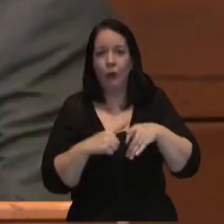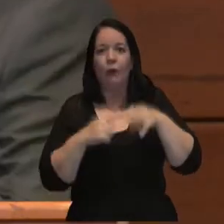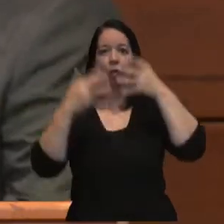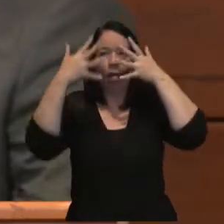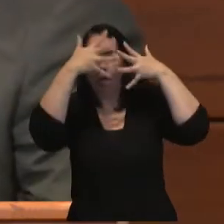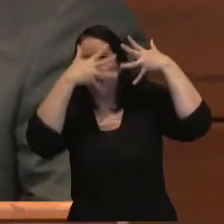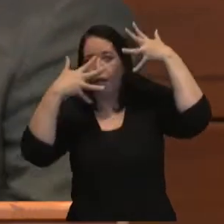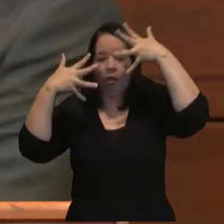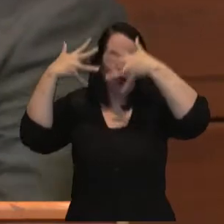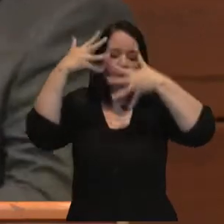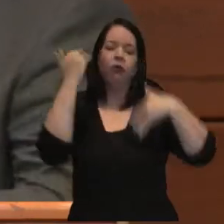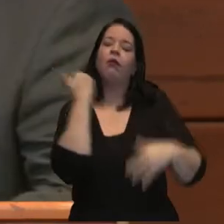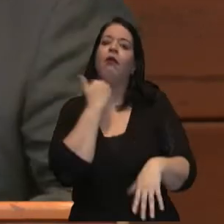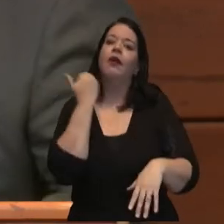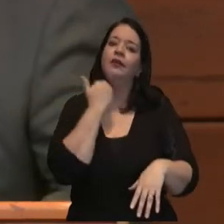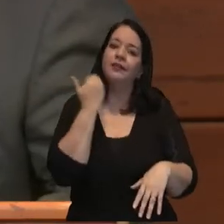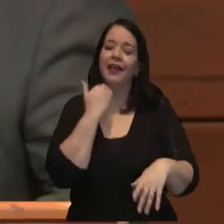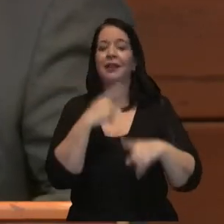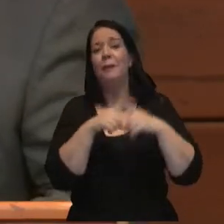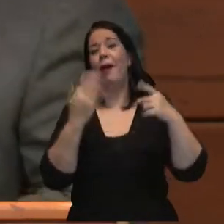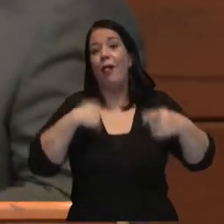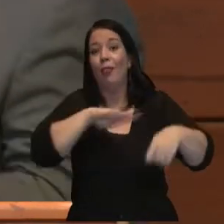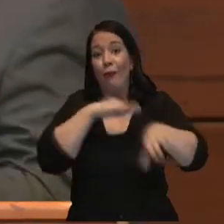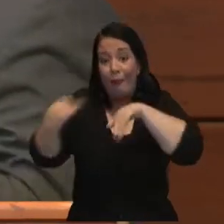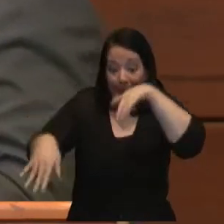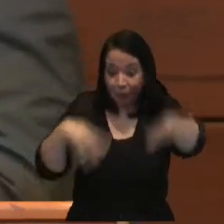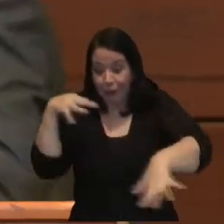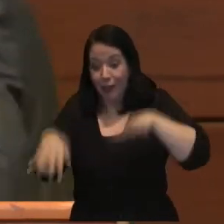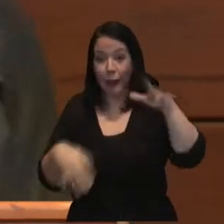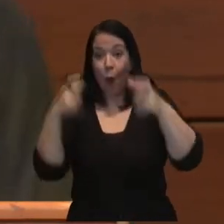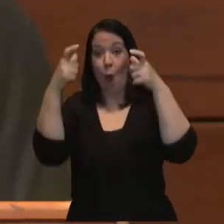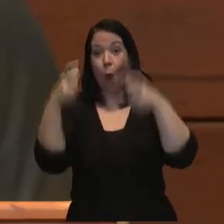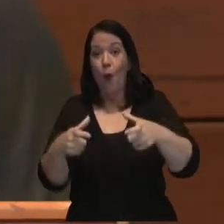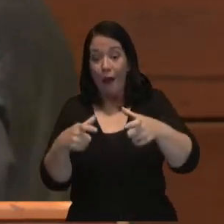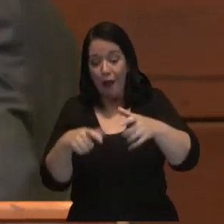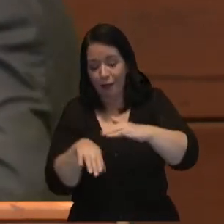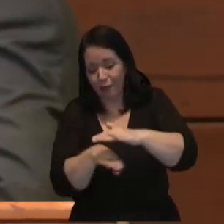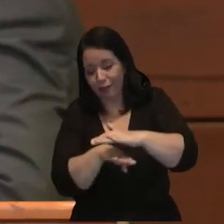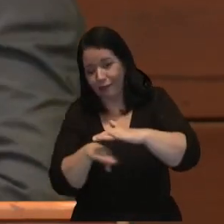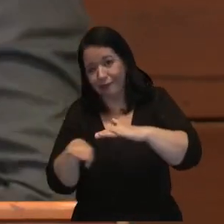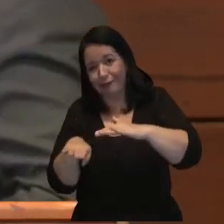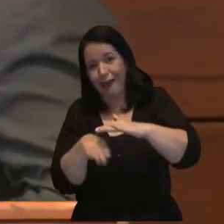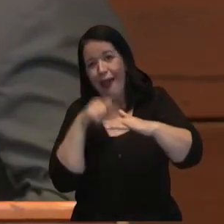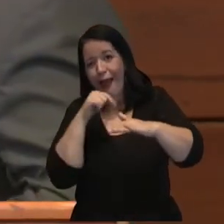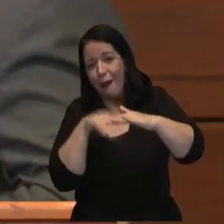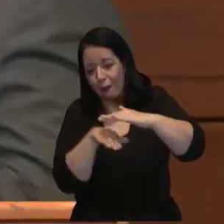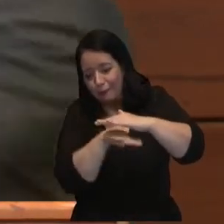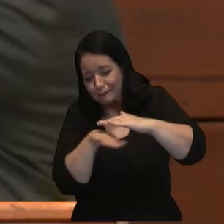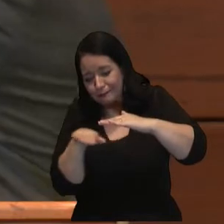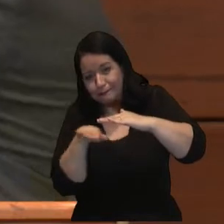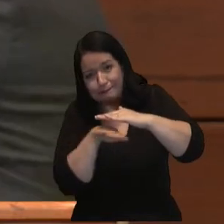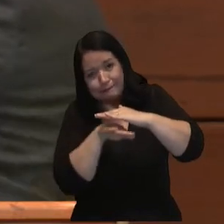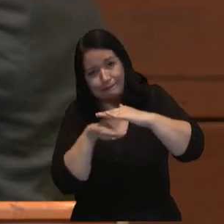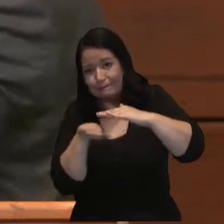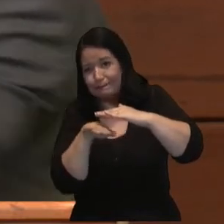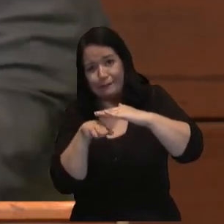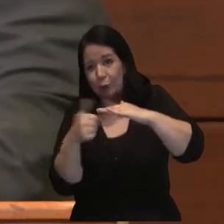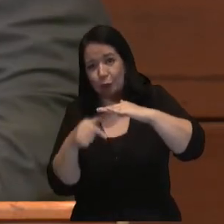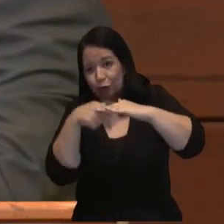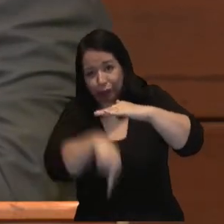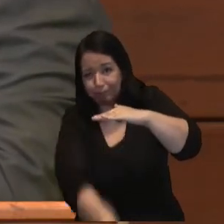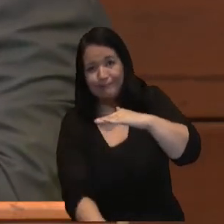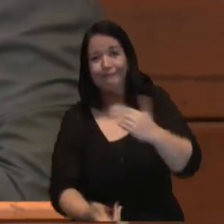cansaço estava muito grande, nos agarramos ali, e eu disse, Heron, olha que coisa, nós estamos aqui, mas ainda tem outra